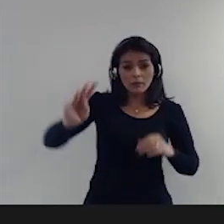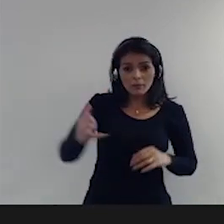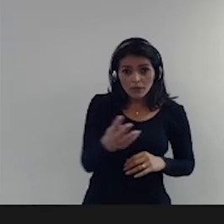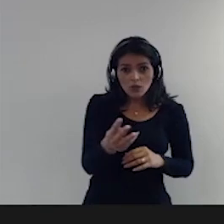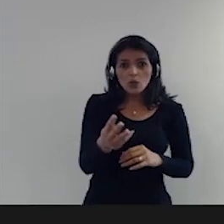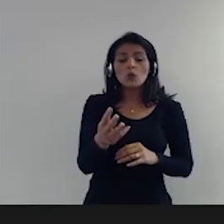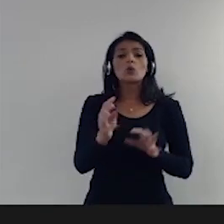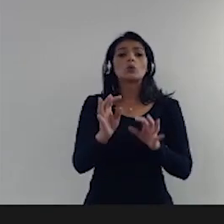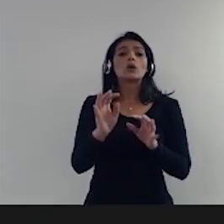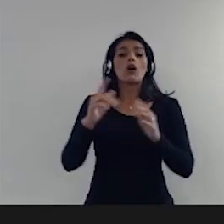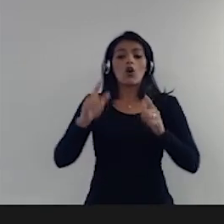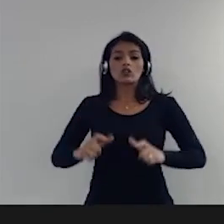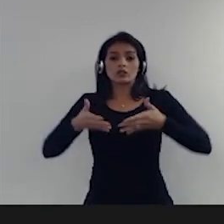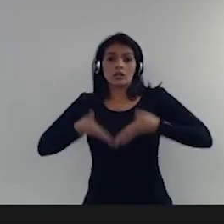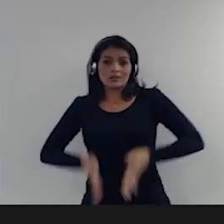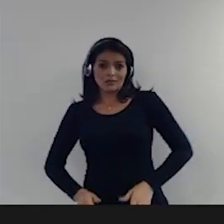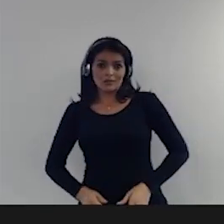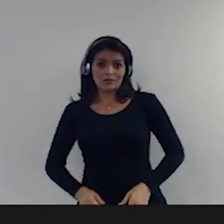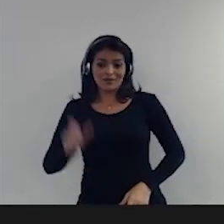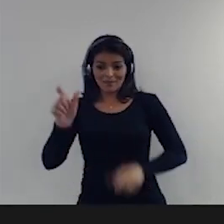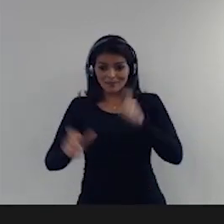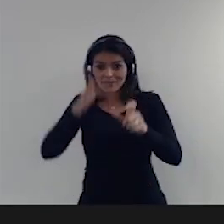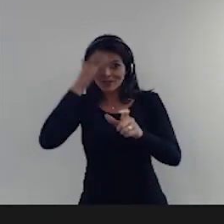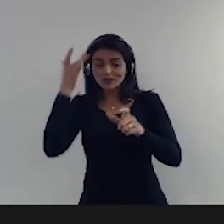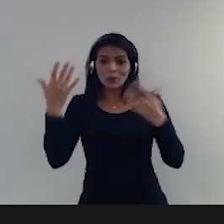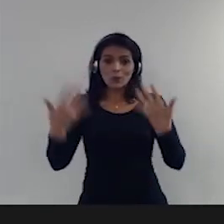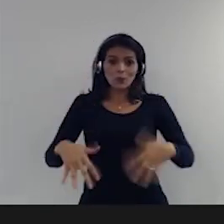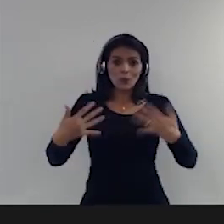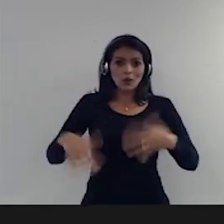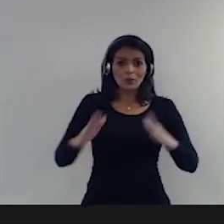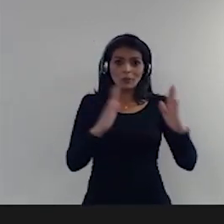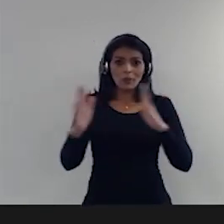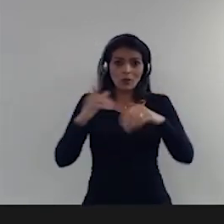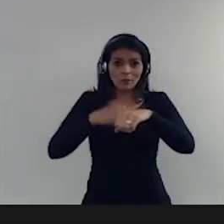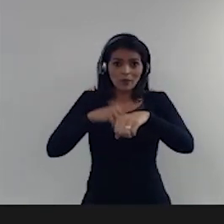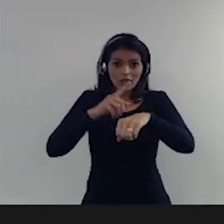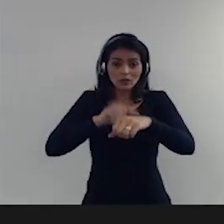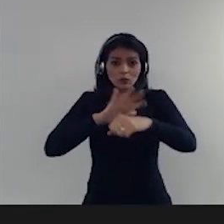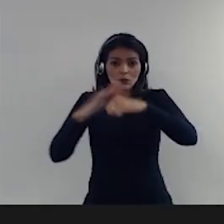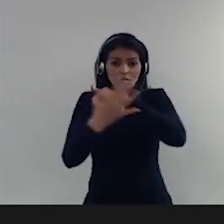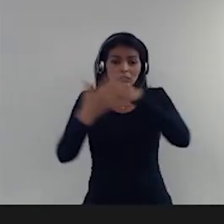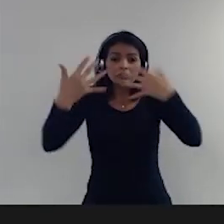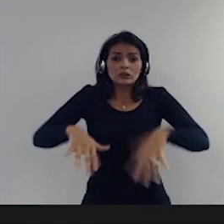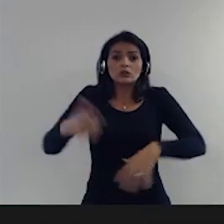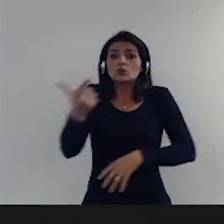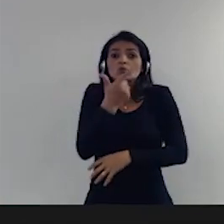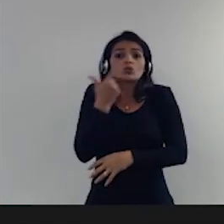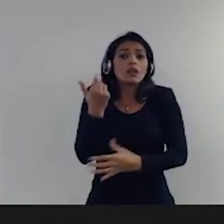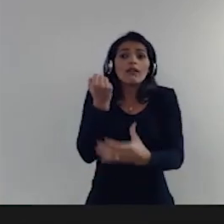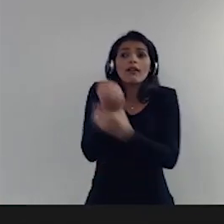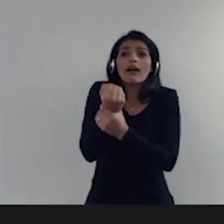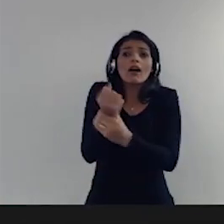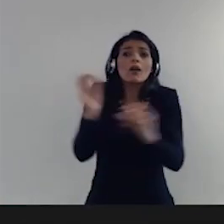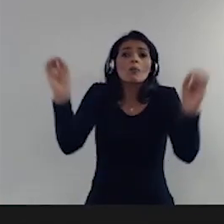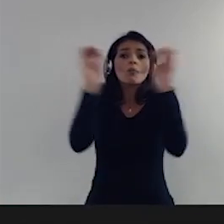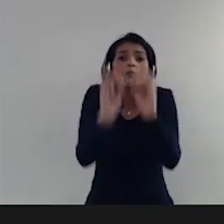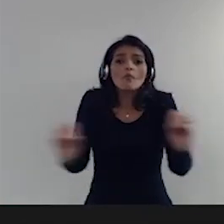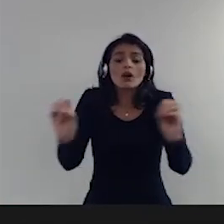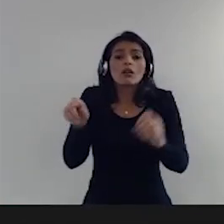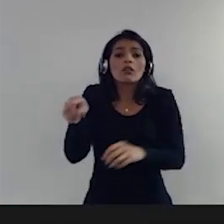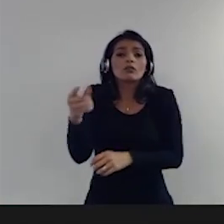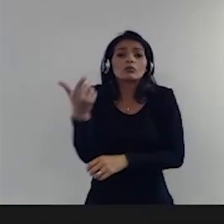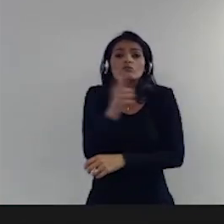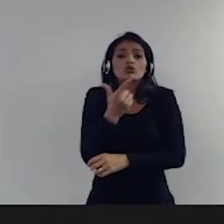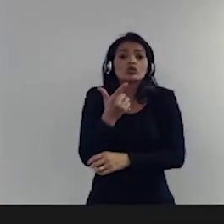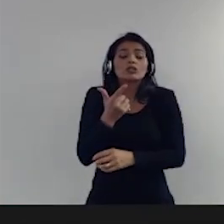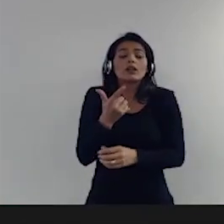onde nasceram. Essas pessoas, num momento desse de crise, em que elas não tinham garantia nenhuma, elas sequer tinham